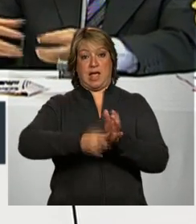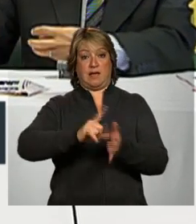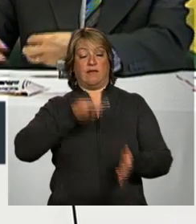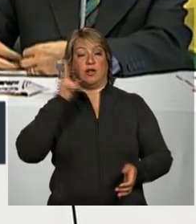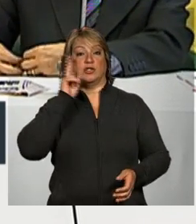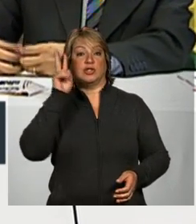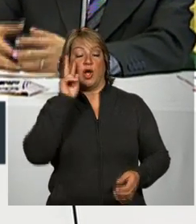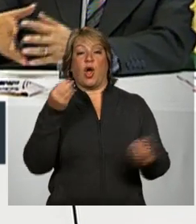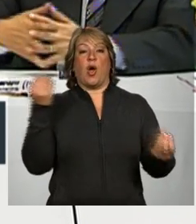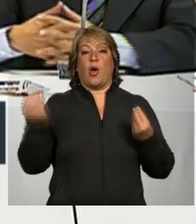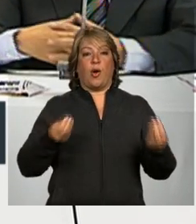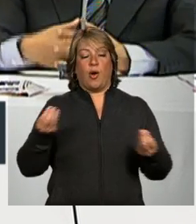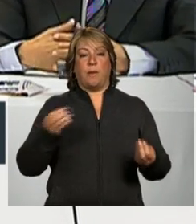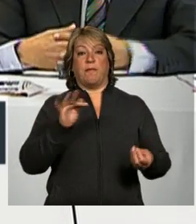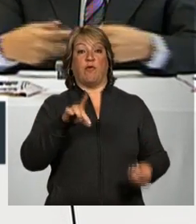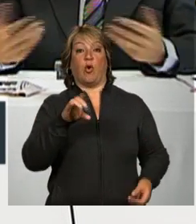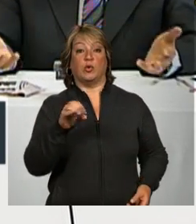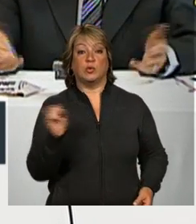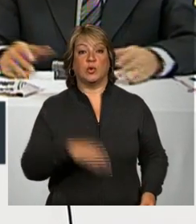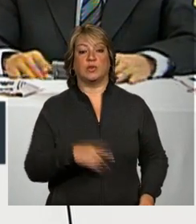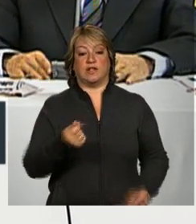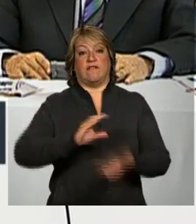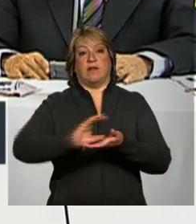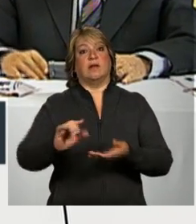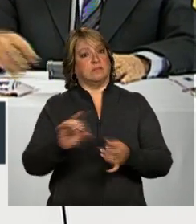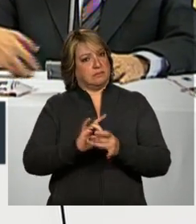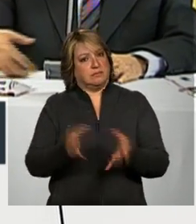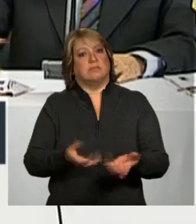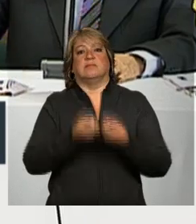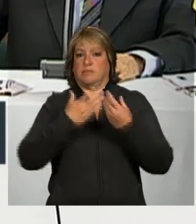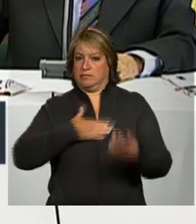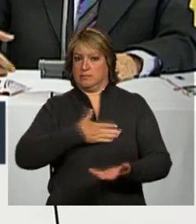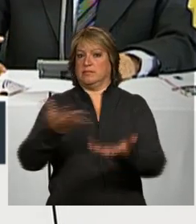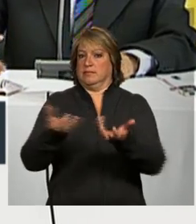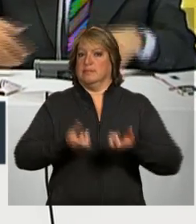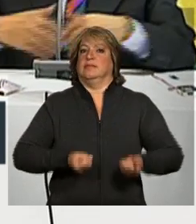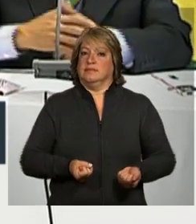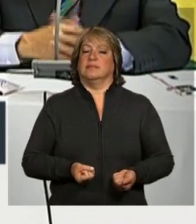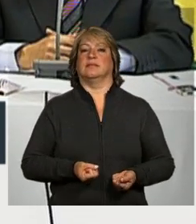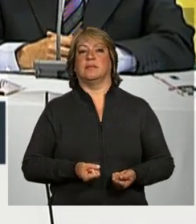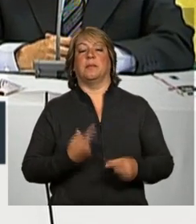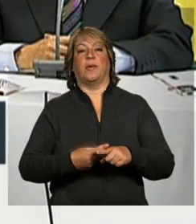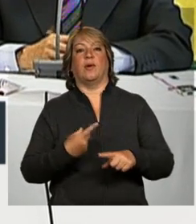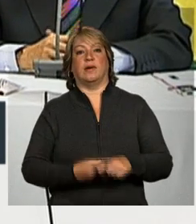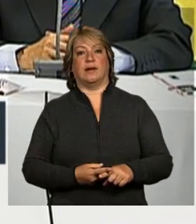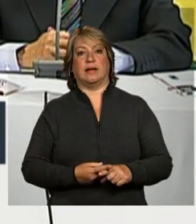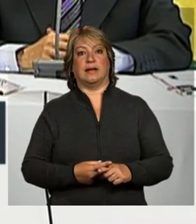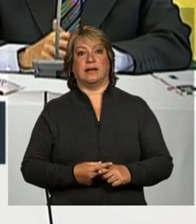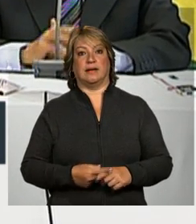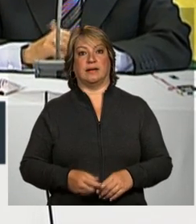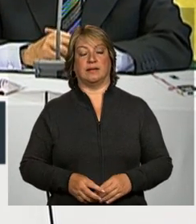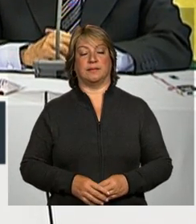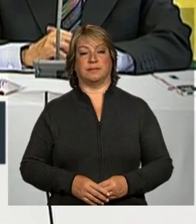possibilidade de fundos né de investimento serão bem-vindos esse é um um um